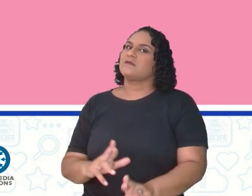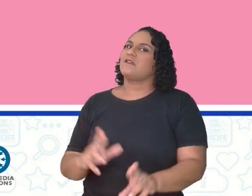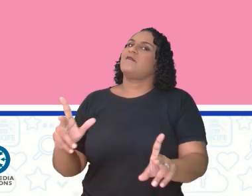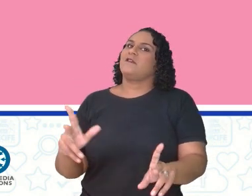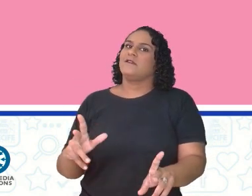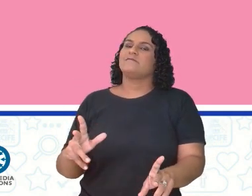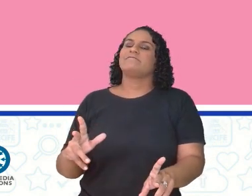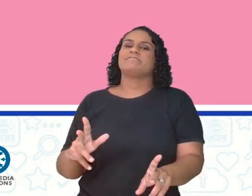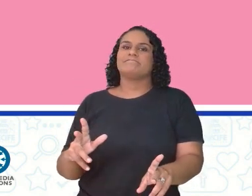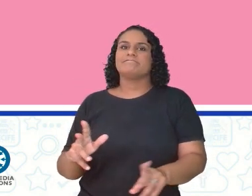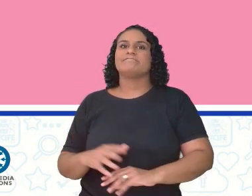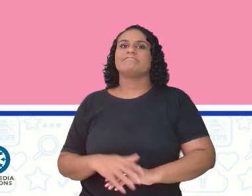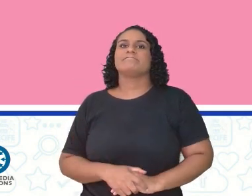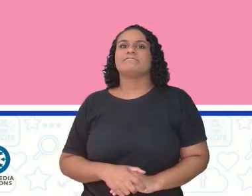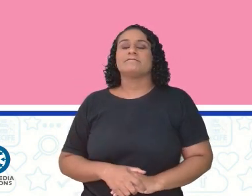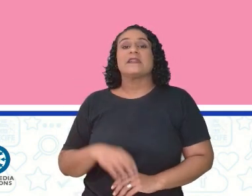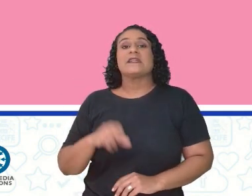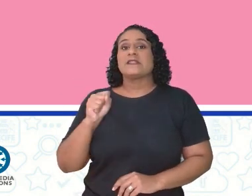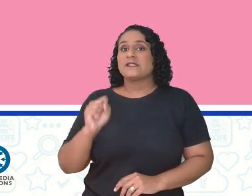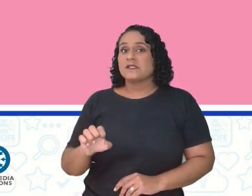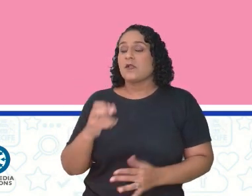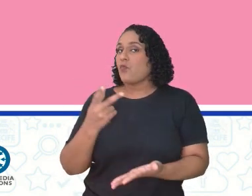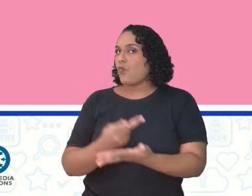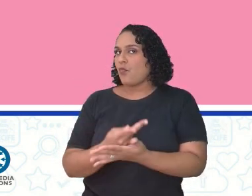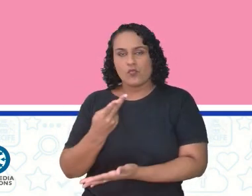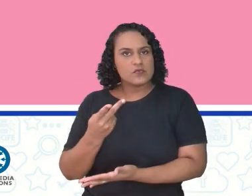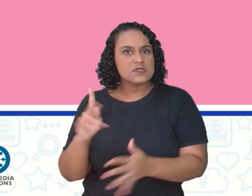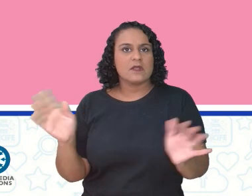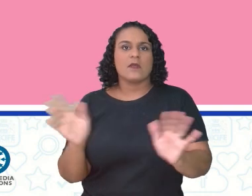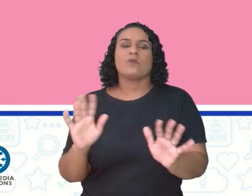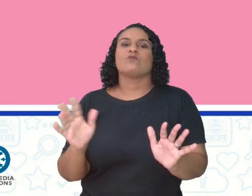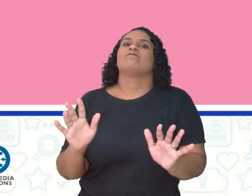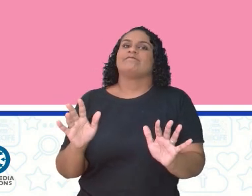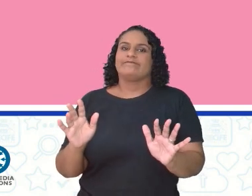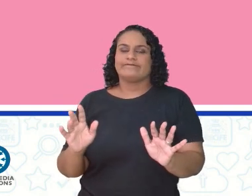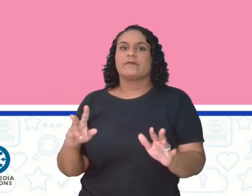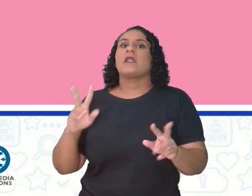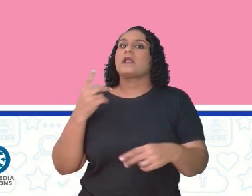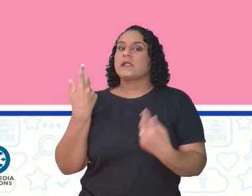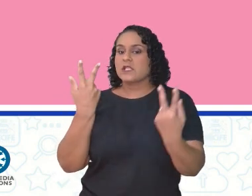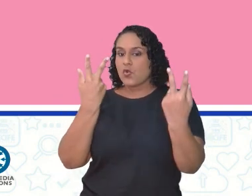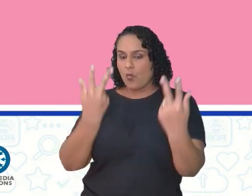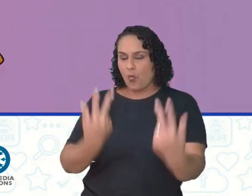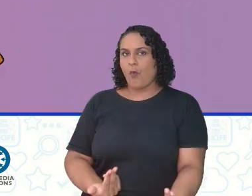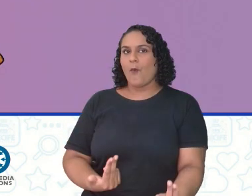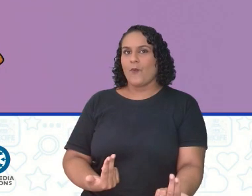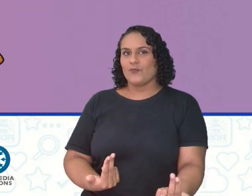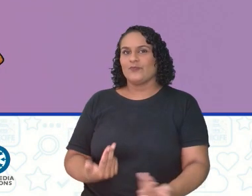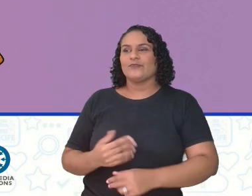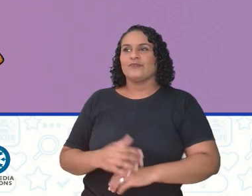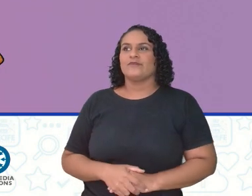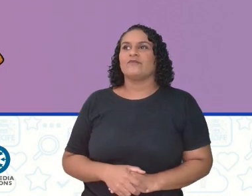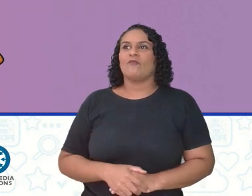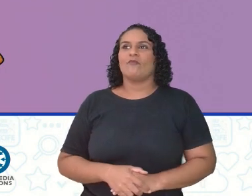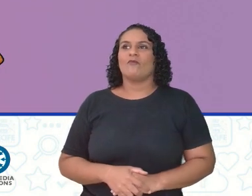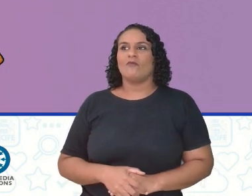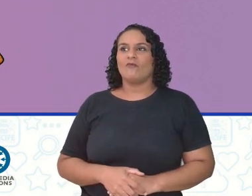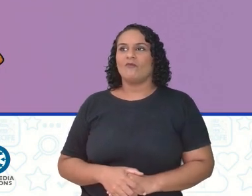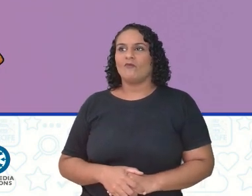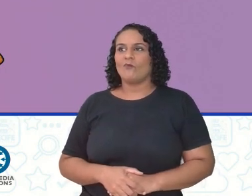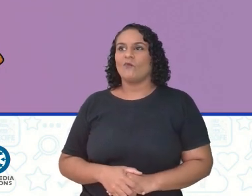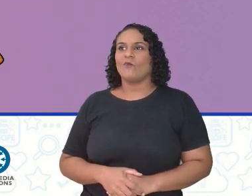DNA, na questão genética. Se não acontecer, eles serão idênticos. E